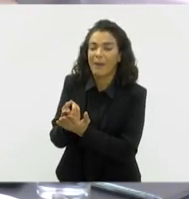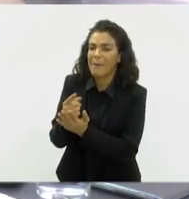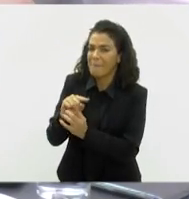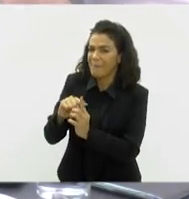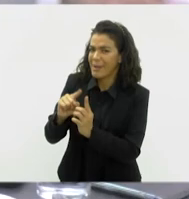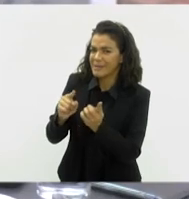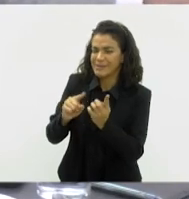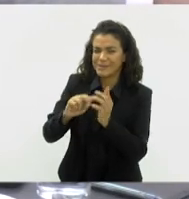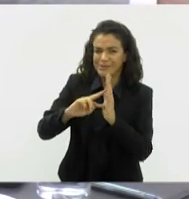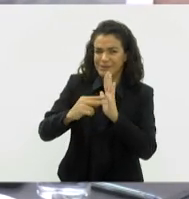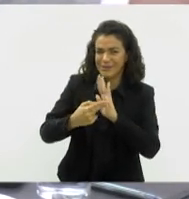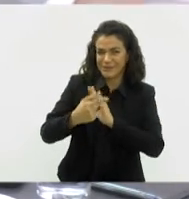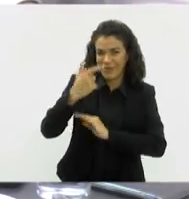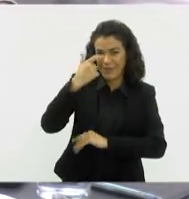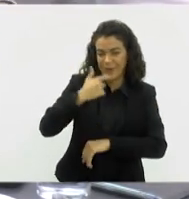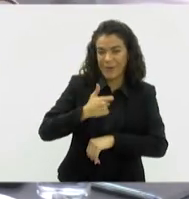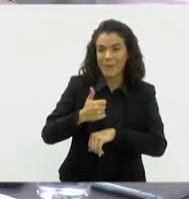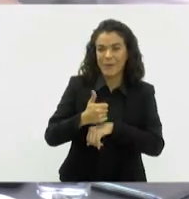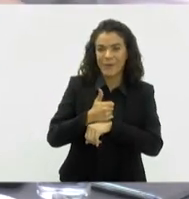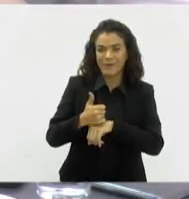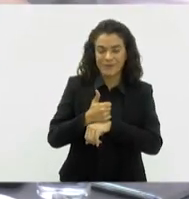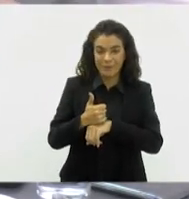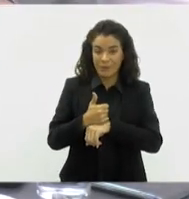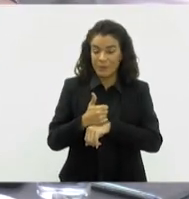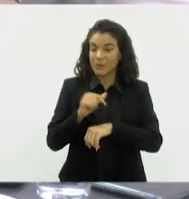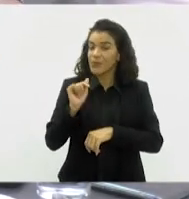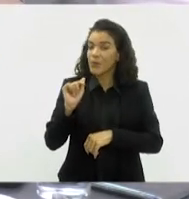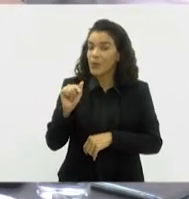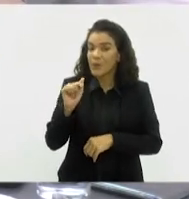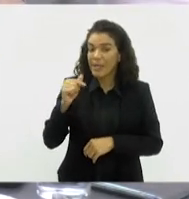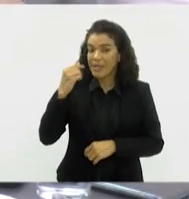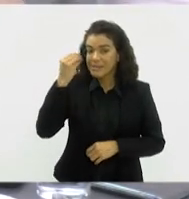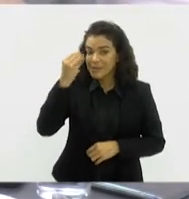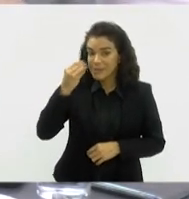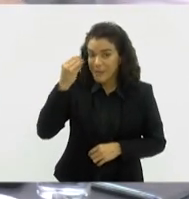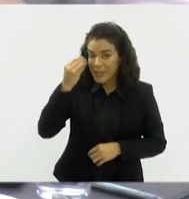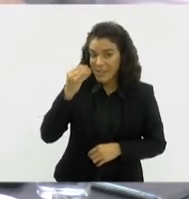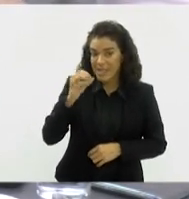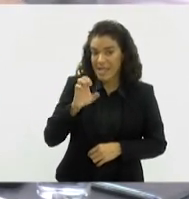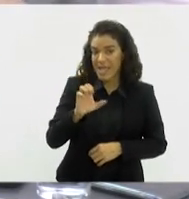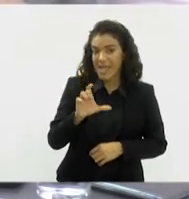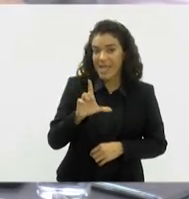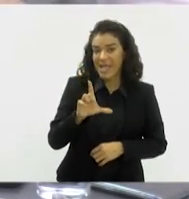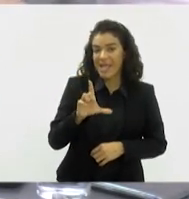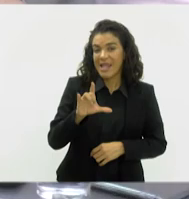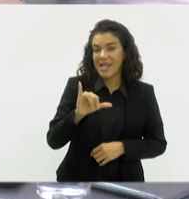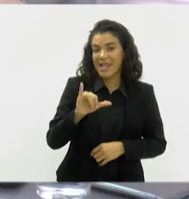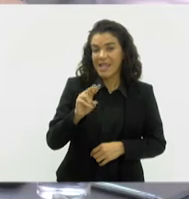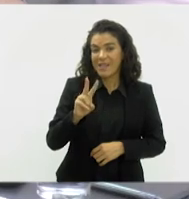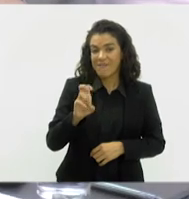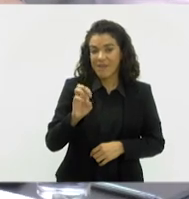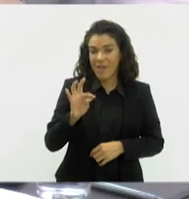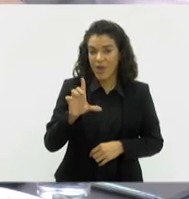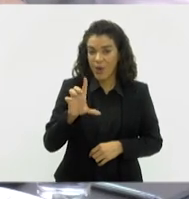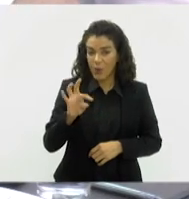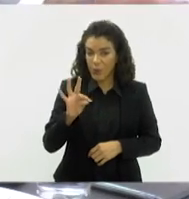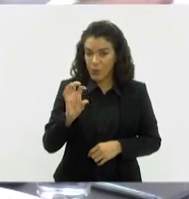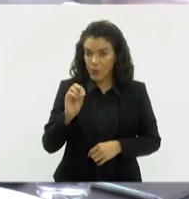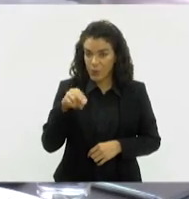faz um profissional no setor. É, se me permite, deputado. O que está baseando a experiência do senhor Erivelton, pelo menos pelo currículo